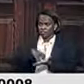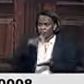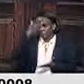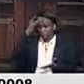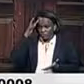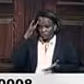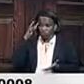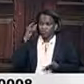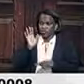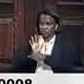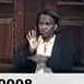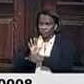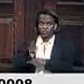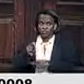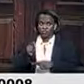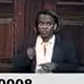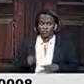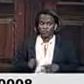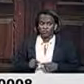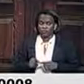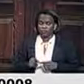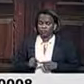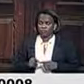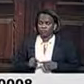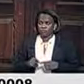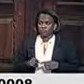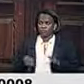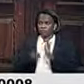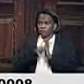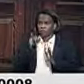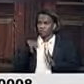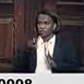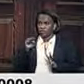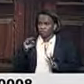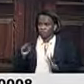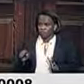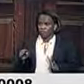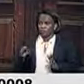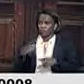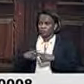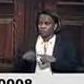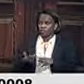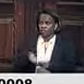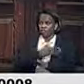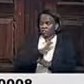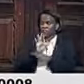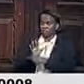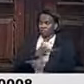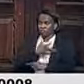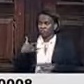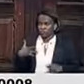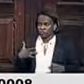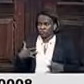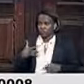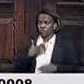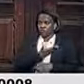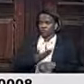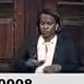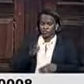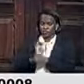passou a contribuir para a Previdência com aquilo que contribuía para a saúde. O Estado ficou